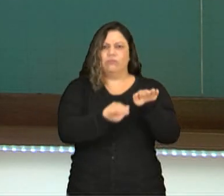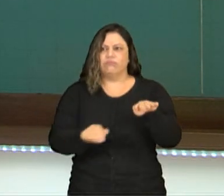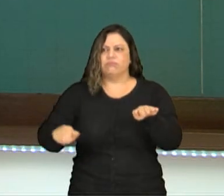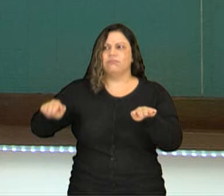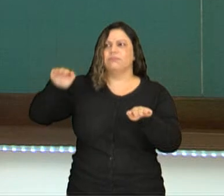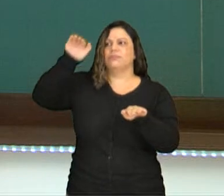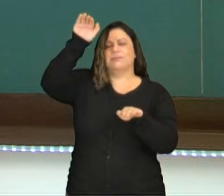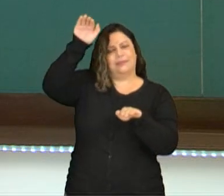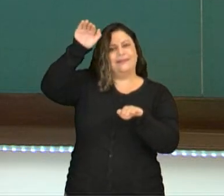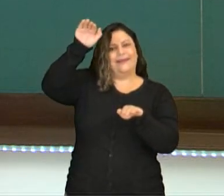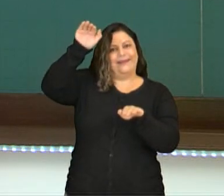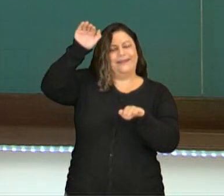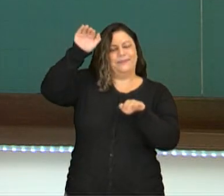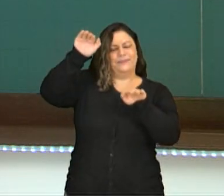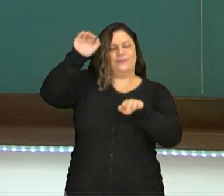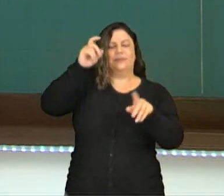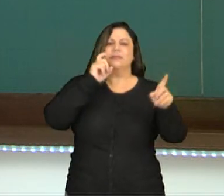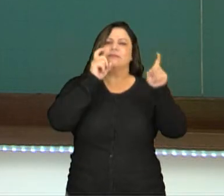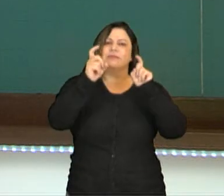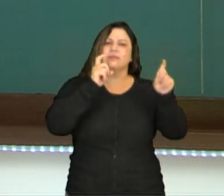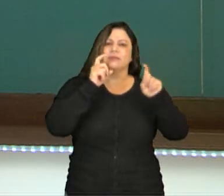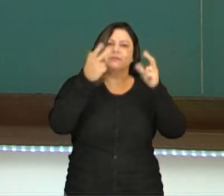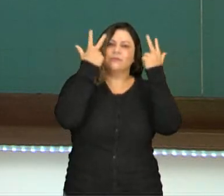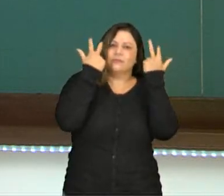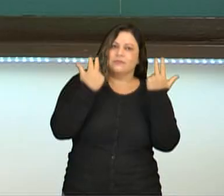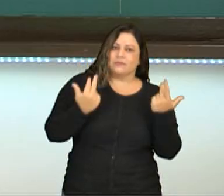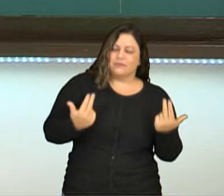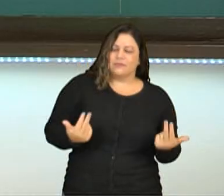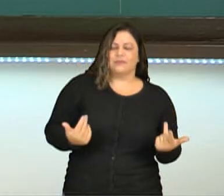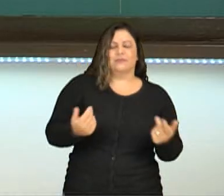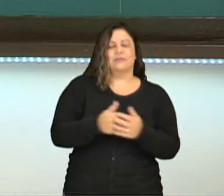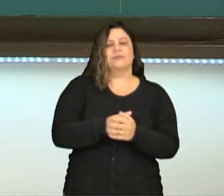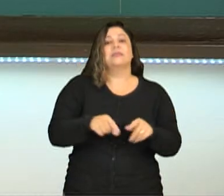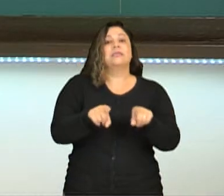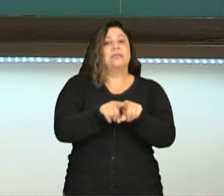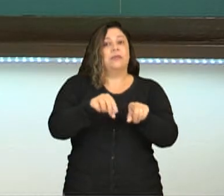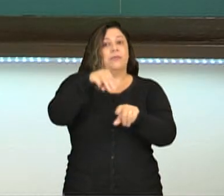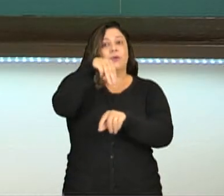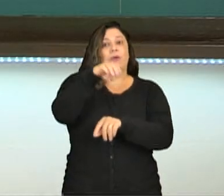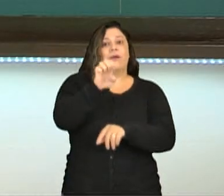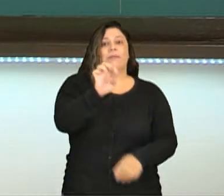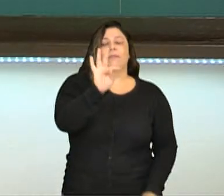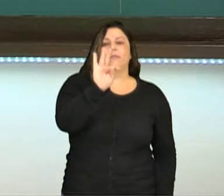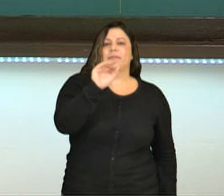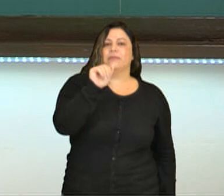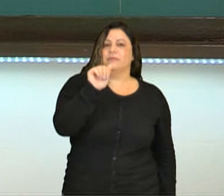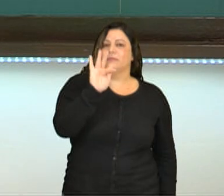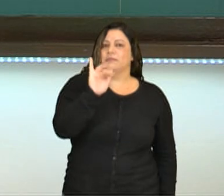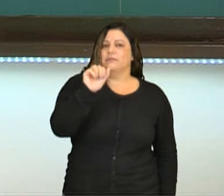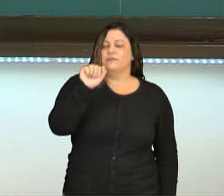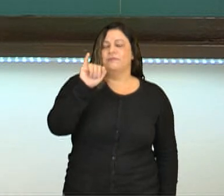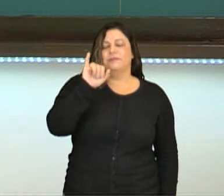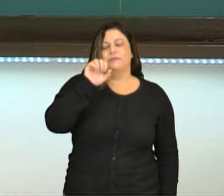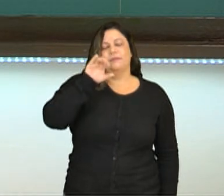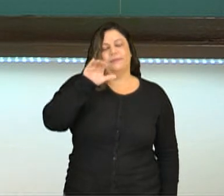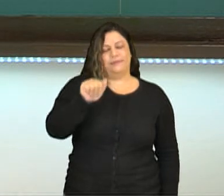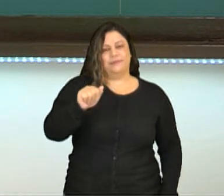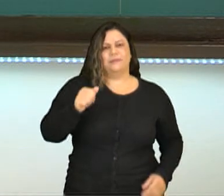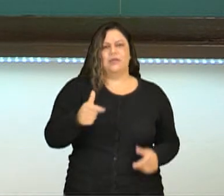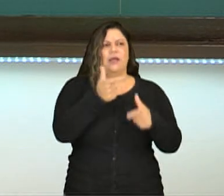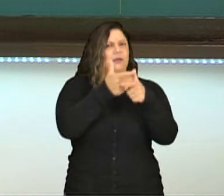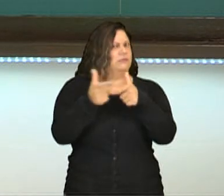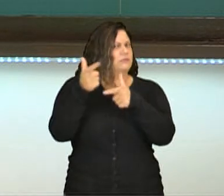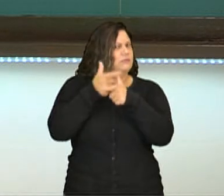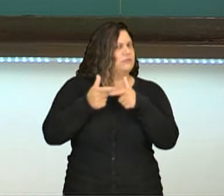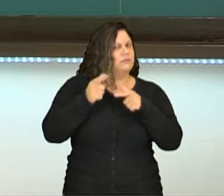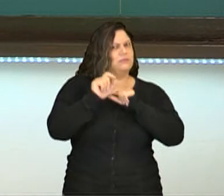a preocupação com questões naturais e também com a metafísica. Então, na metafísica, nós vamos ver o problema dos universais,